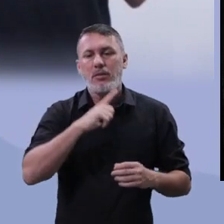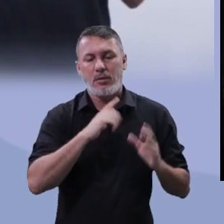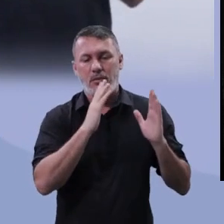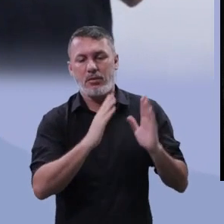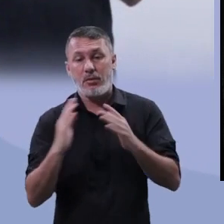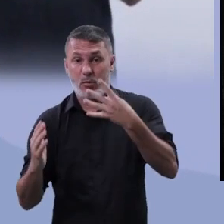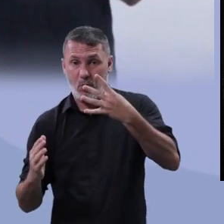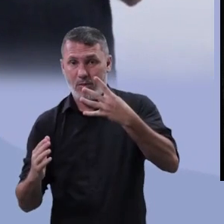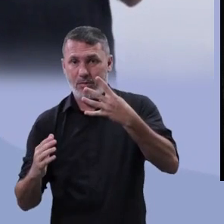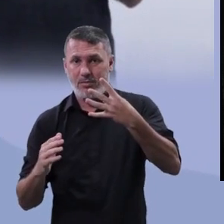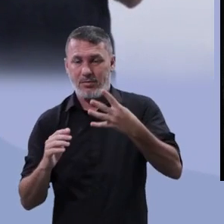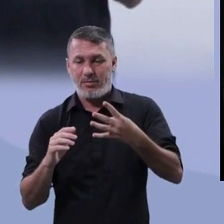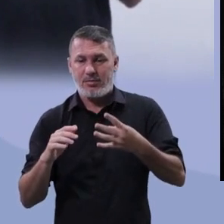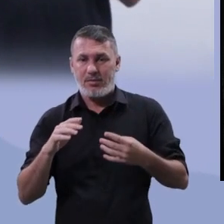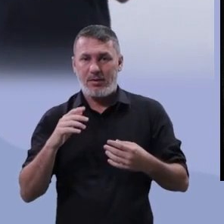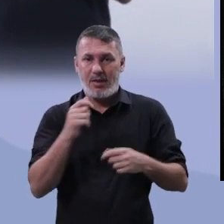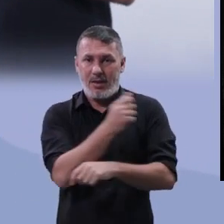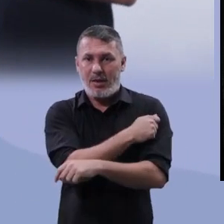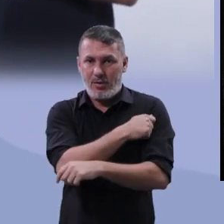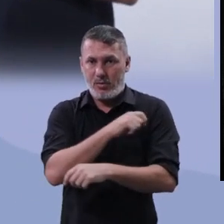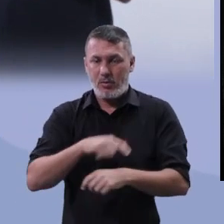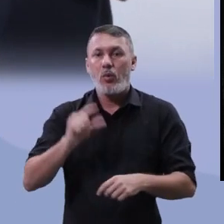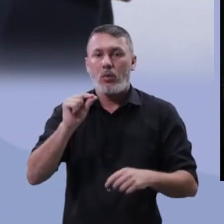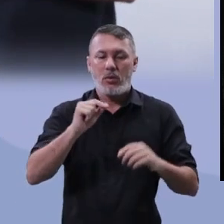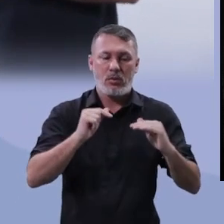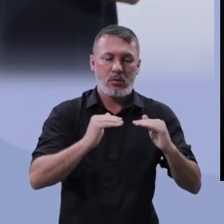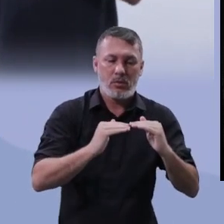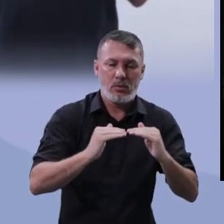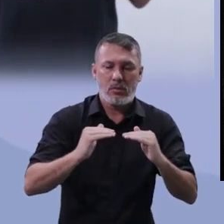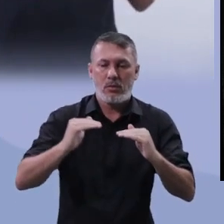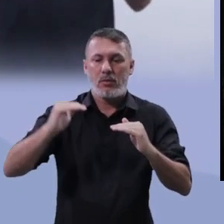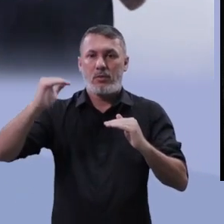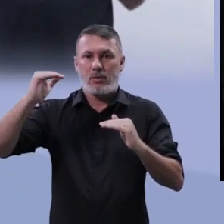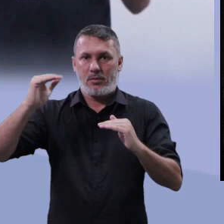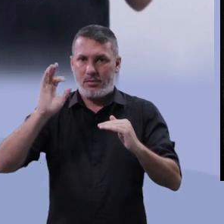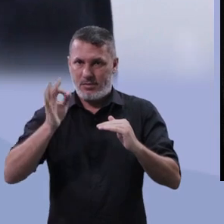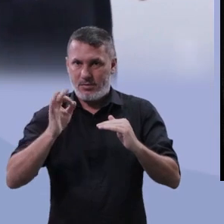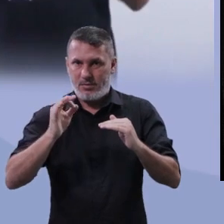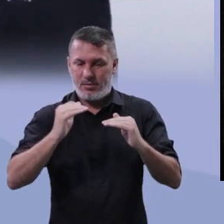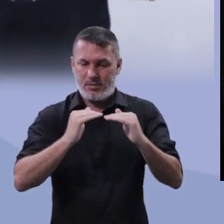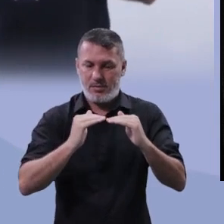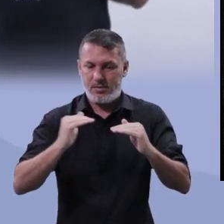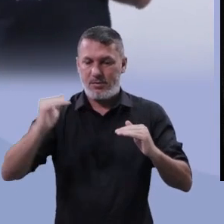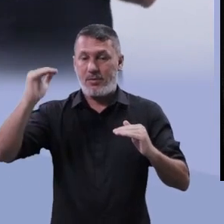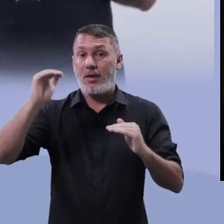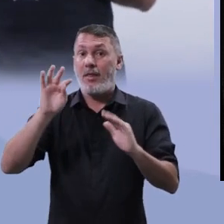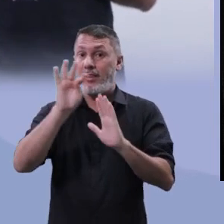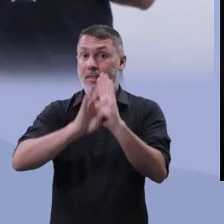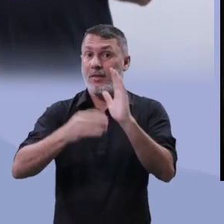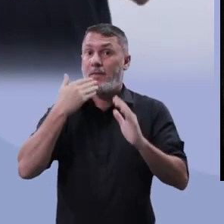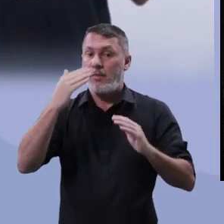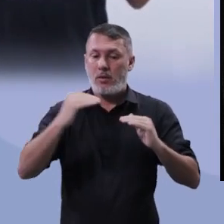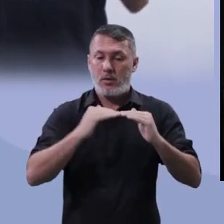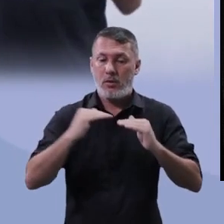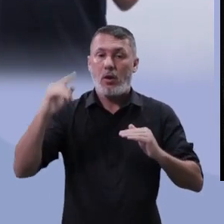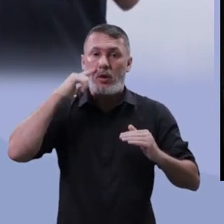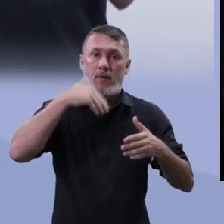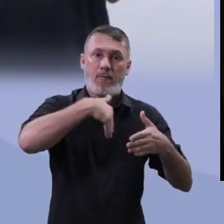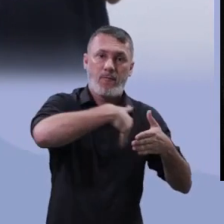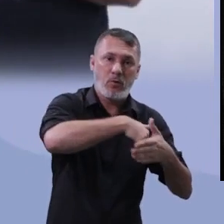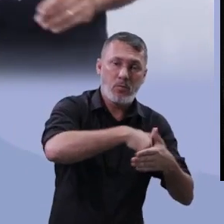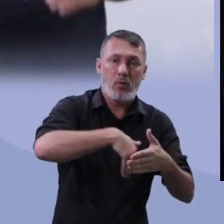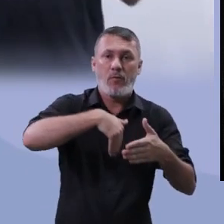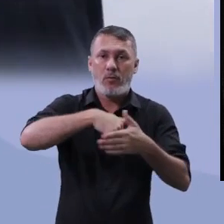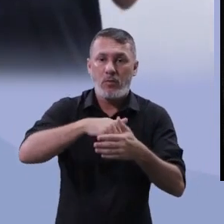galera, os nossos jogadores ali, começando do mais baixinho até o mais alto, que é o que o texto falou, futebol,